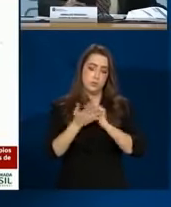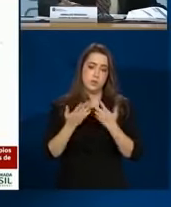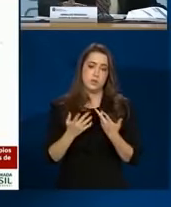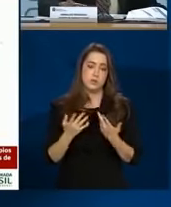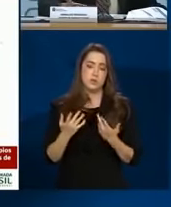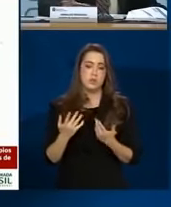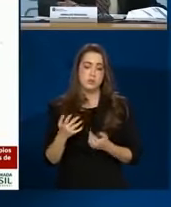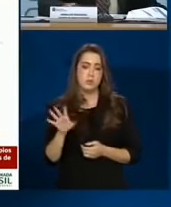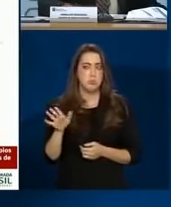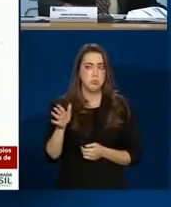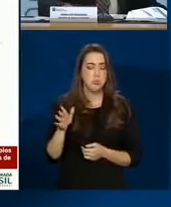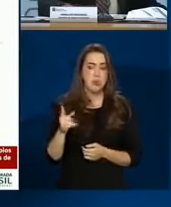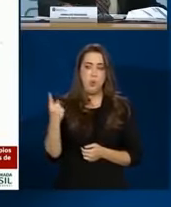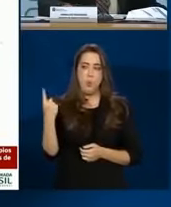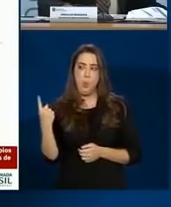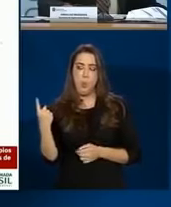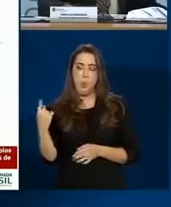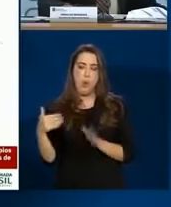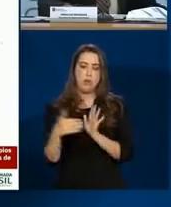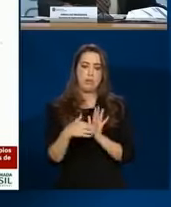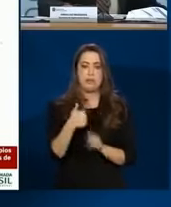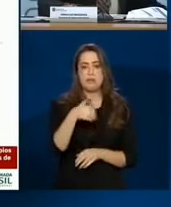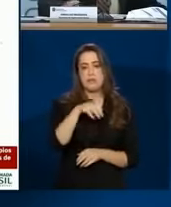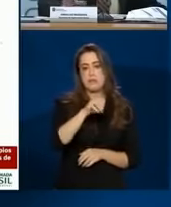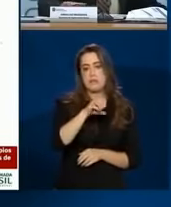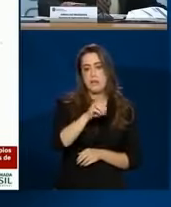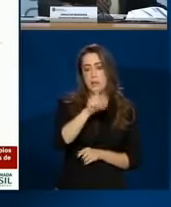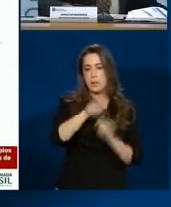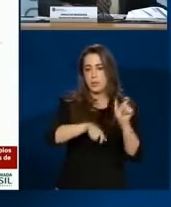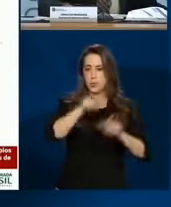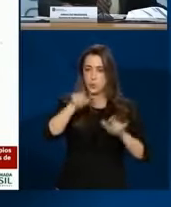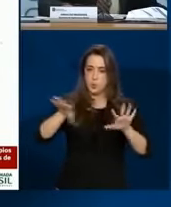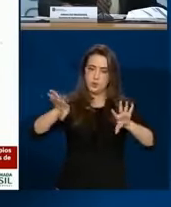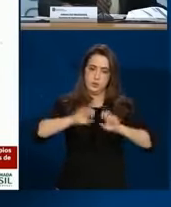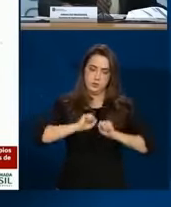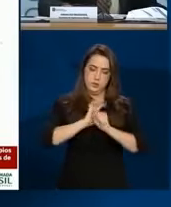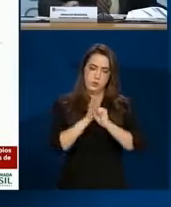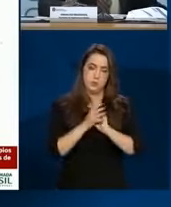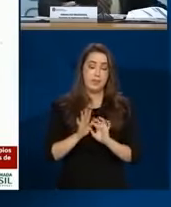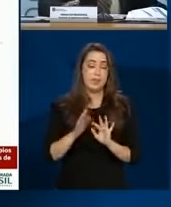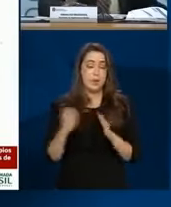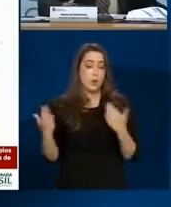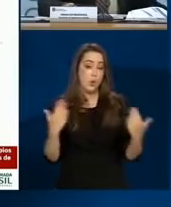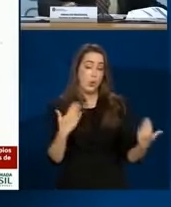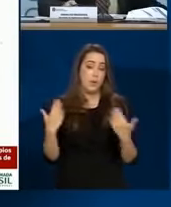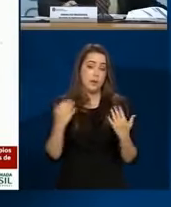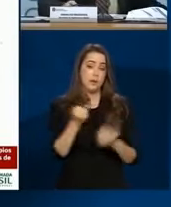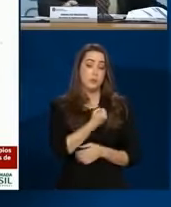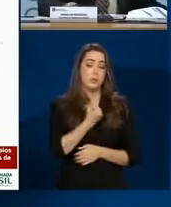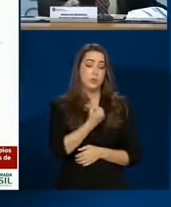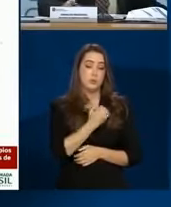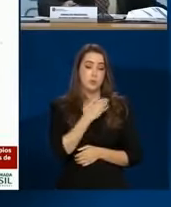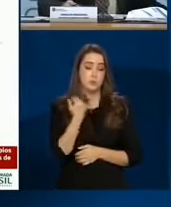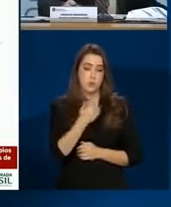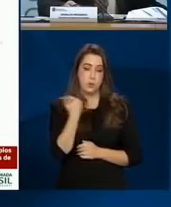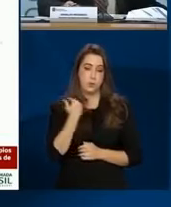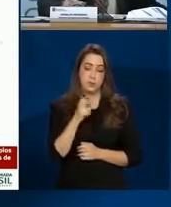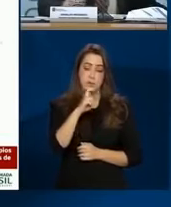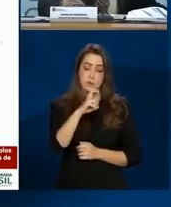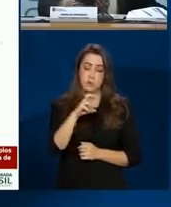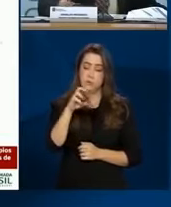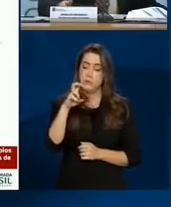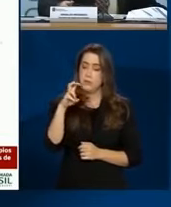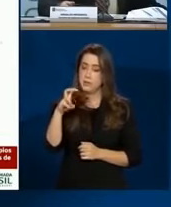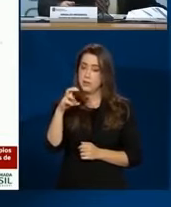1 a 100 casos por município. Quando verificamos o número de óbitos, desses 5.503 municípios